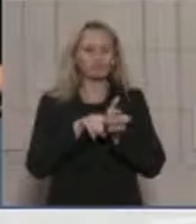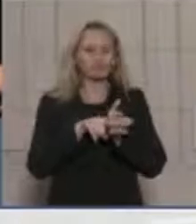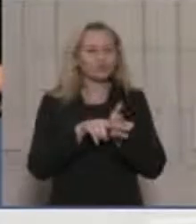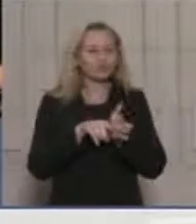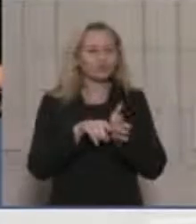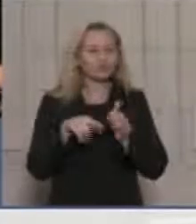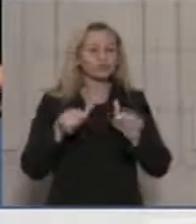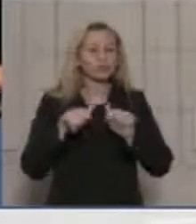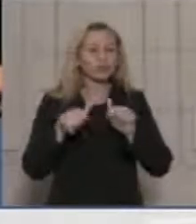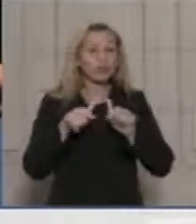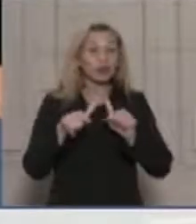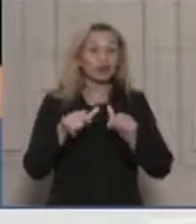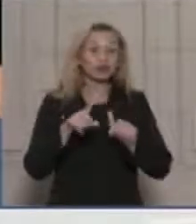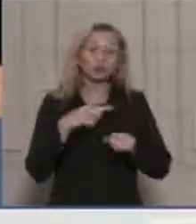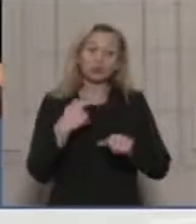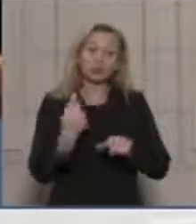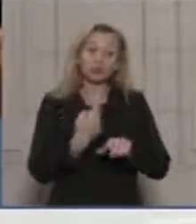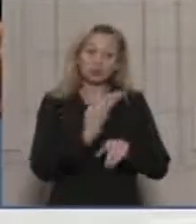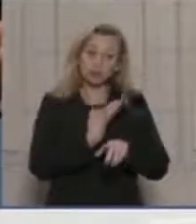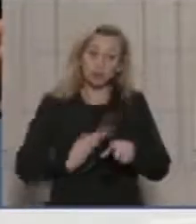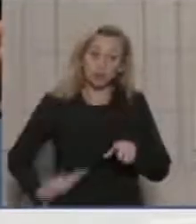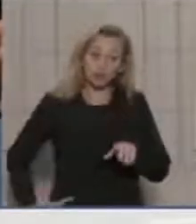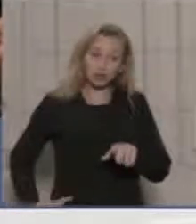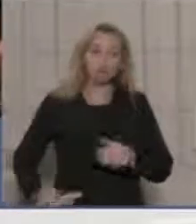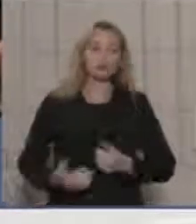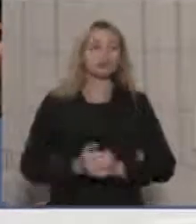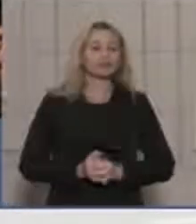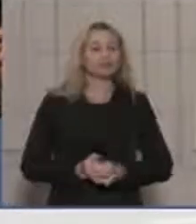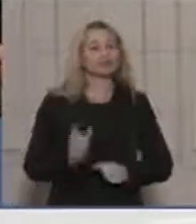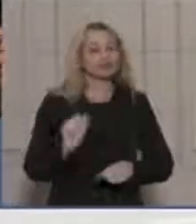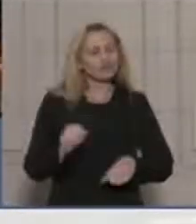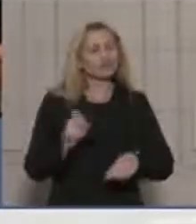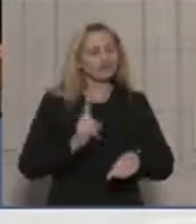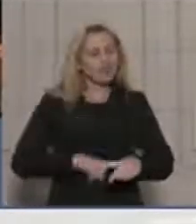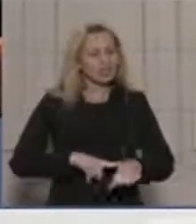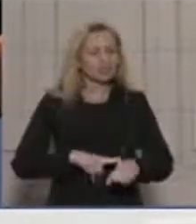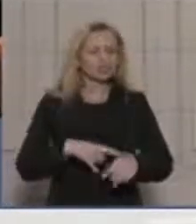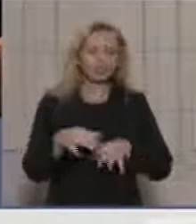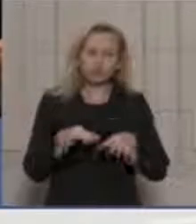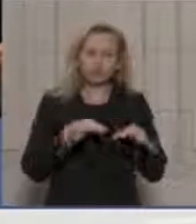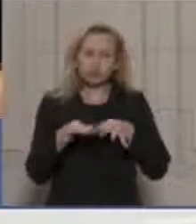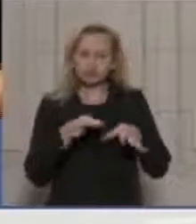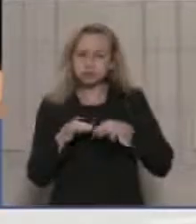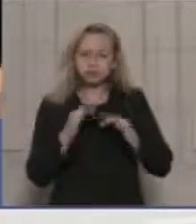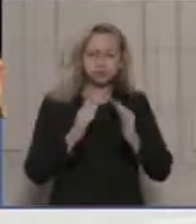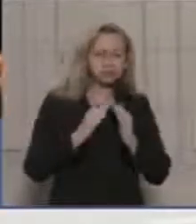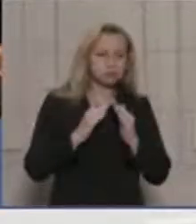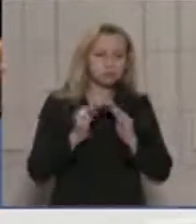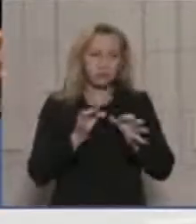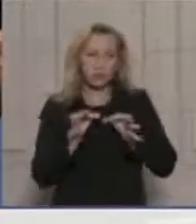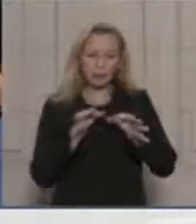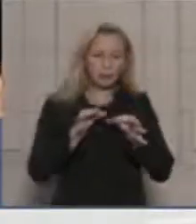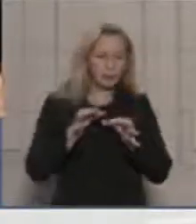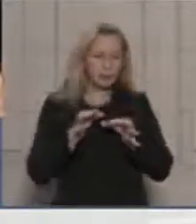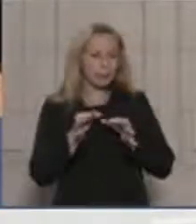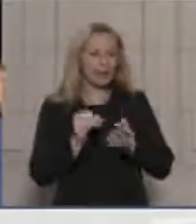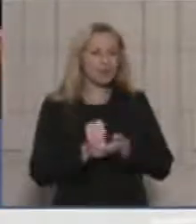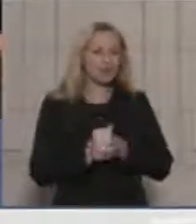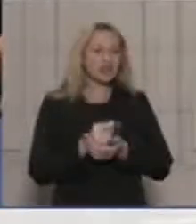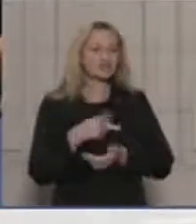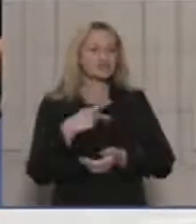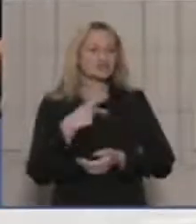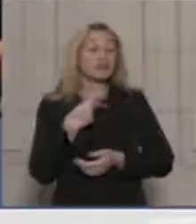de nossos governantes. Dê tempo deles darem arrumada na casa e dizer para